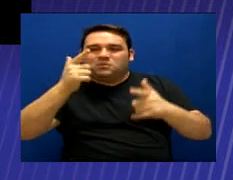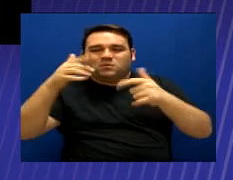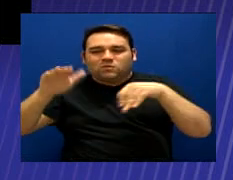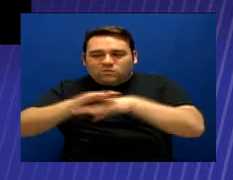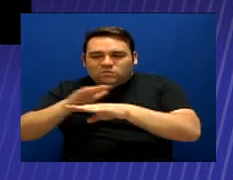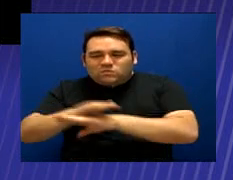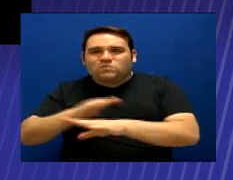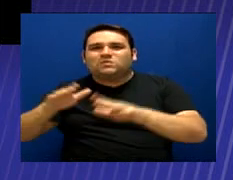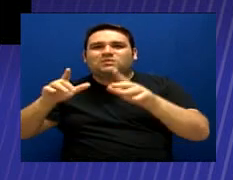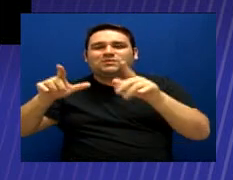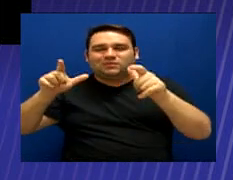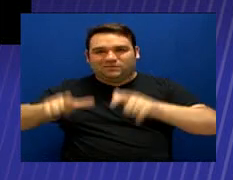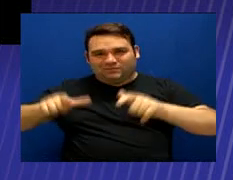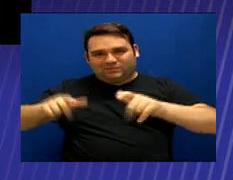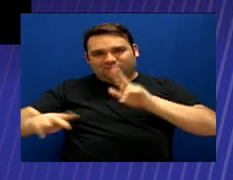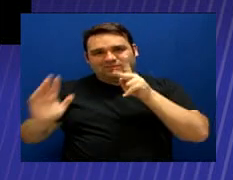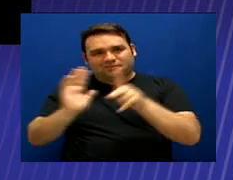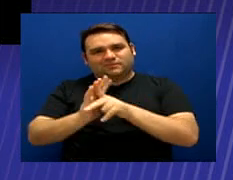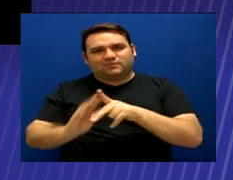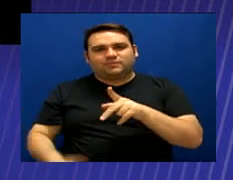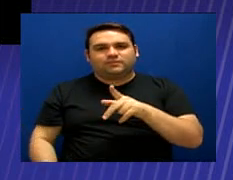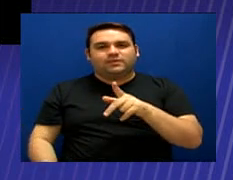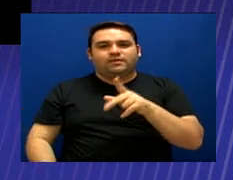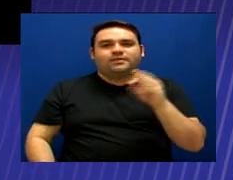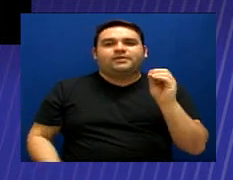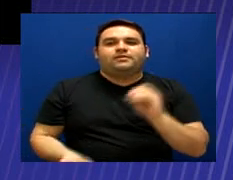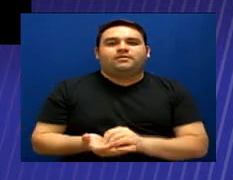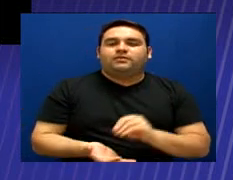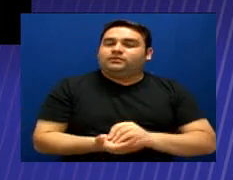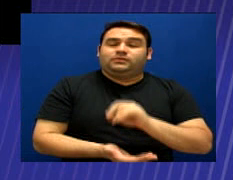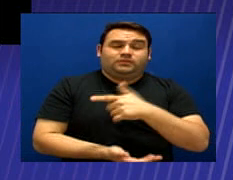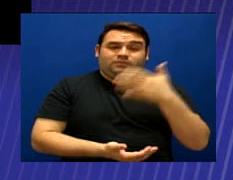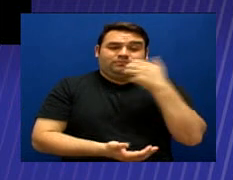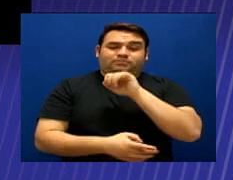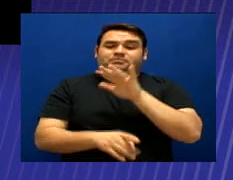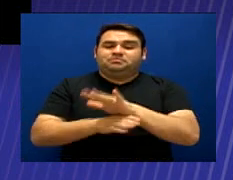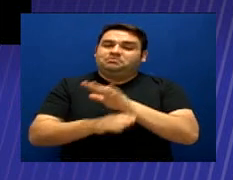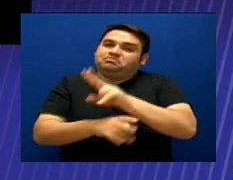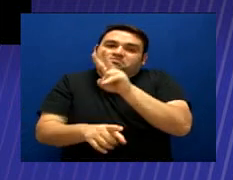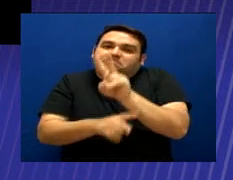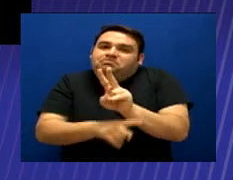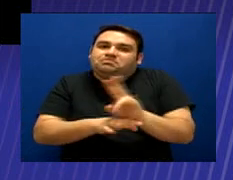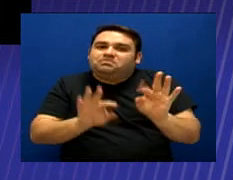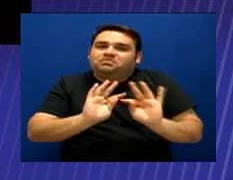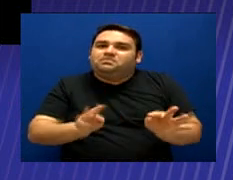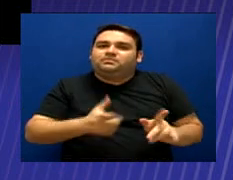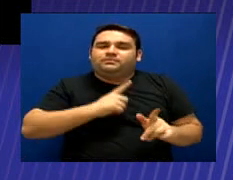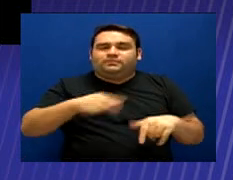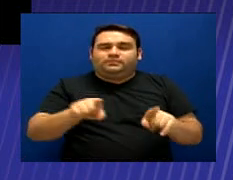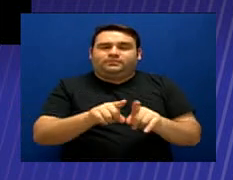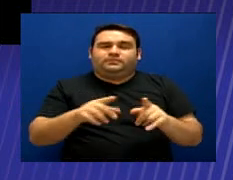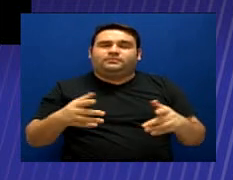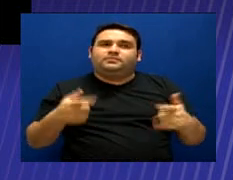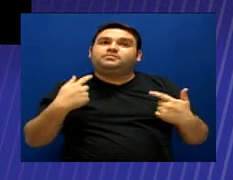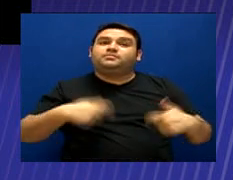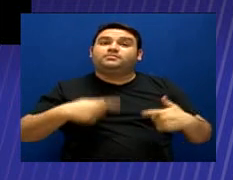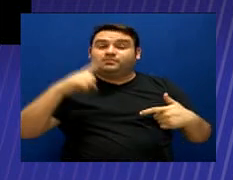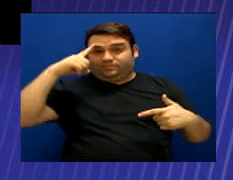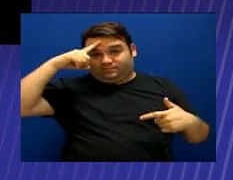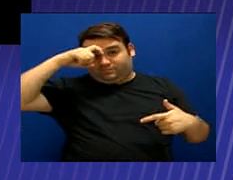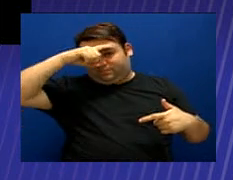de um local para poder resgatar, mesmo que provisoriamente, esses animais, tem